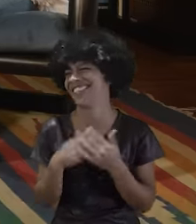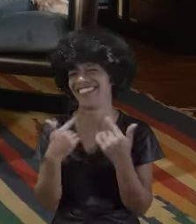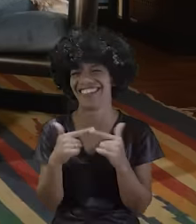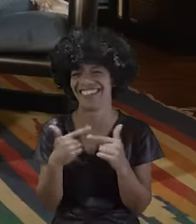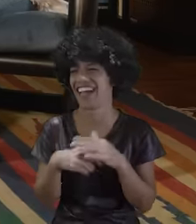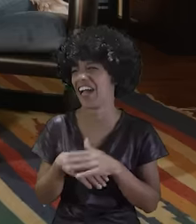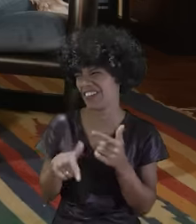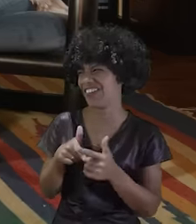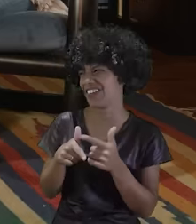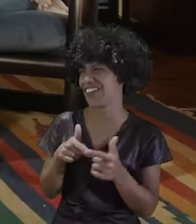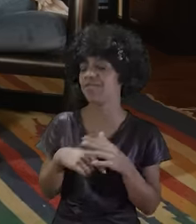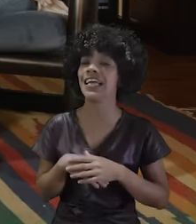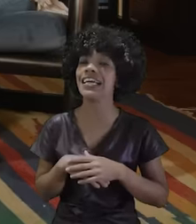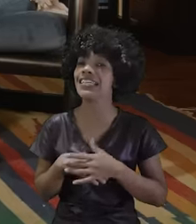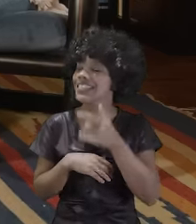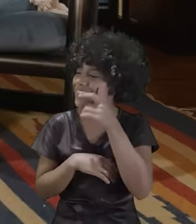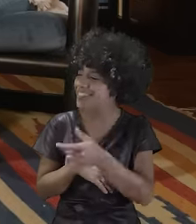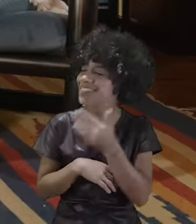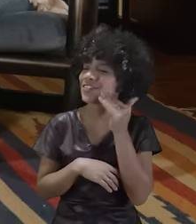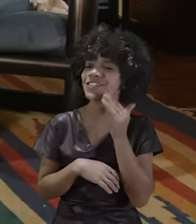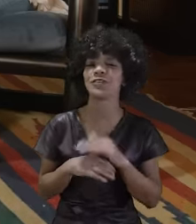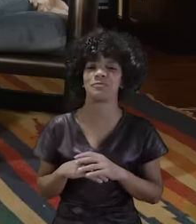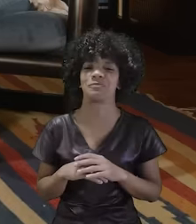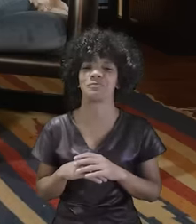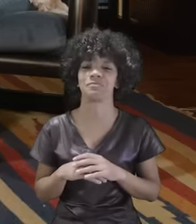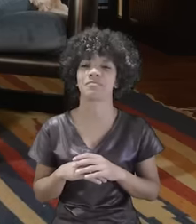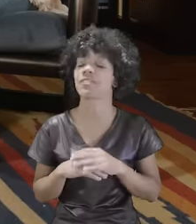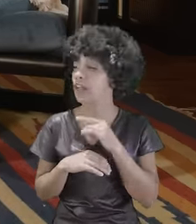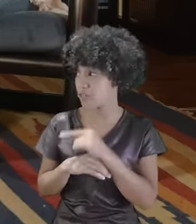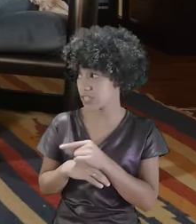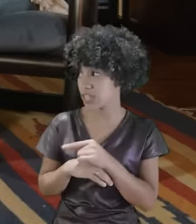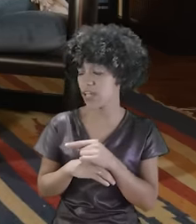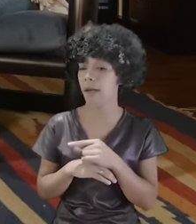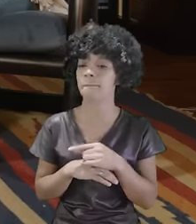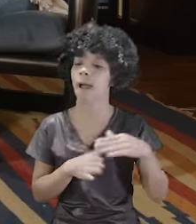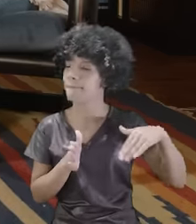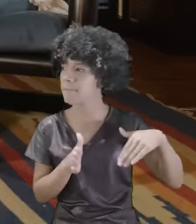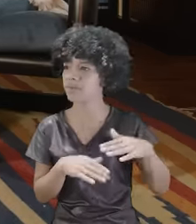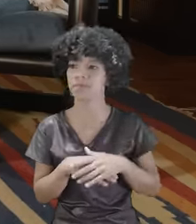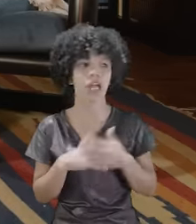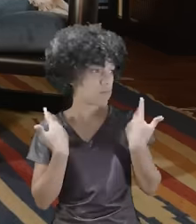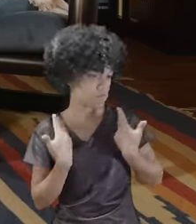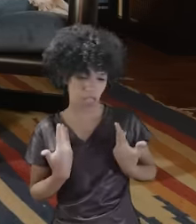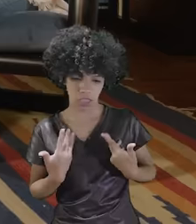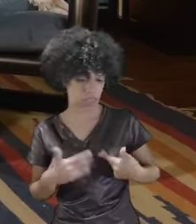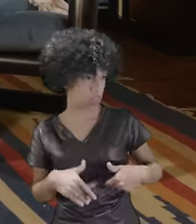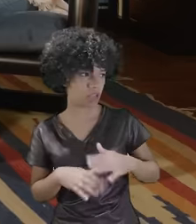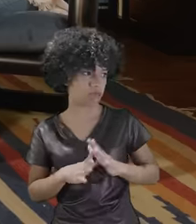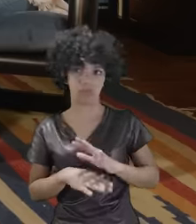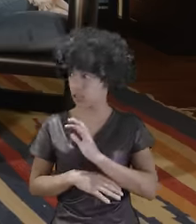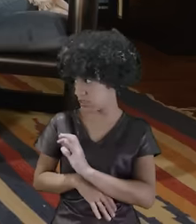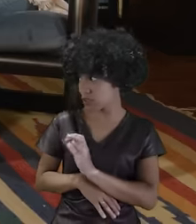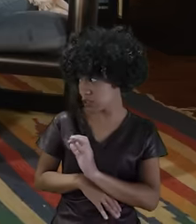é muito problema que interessante entendi você não vai na praia você desenvol assim assim